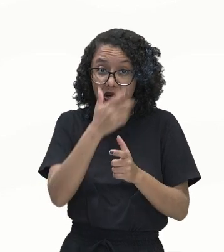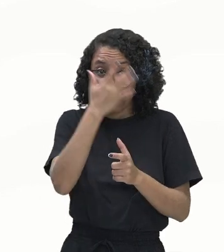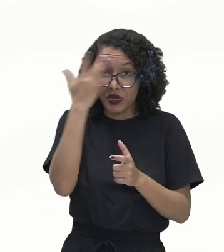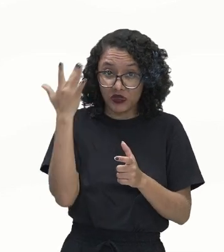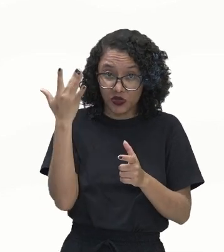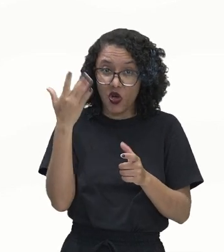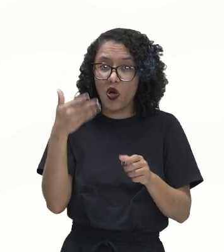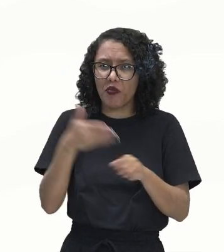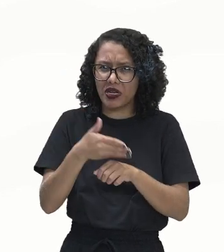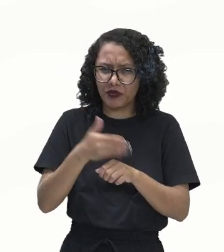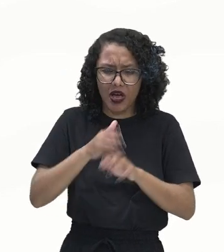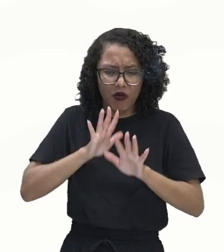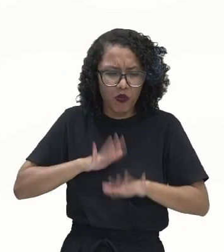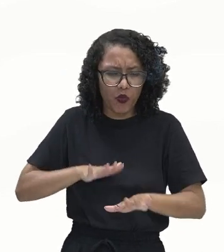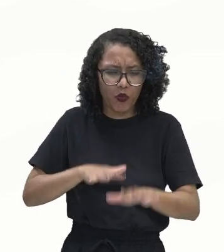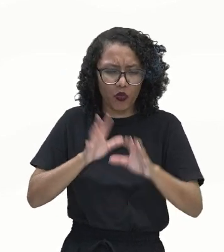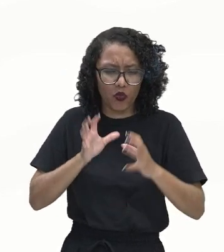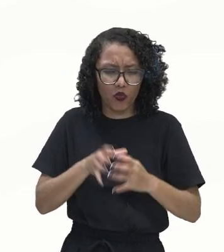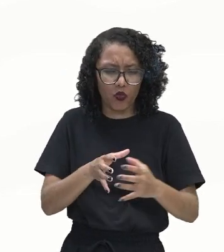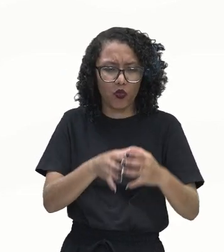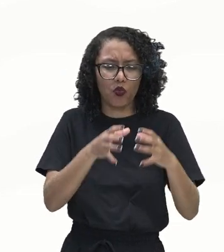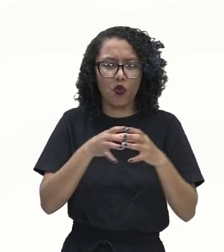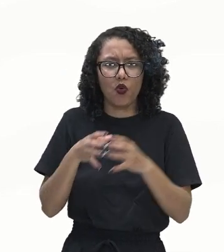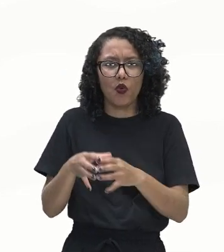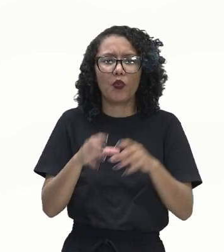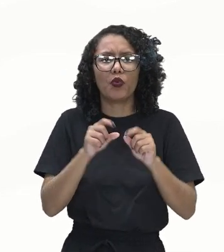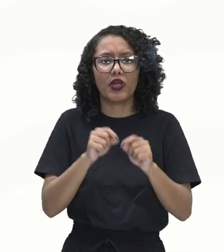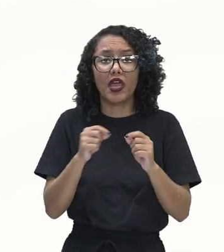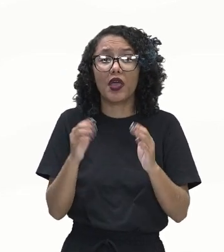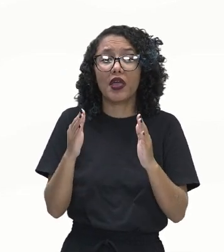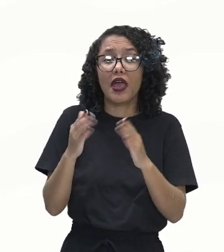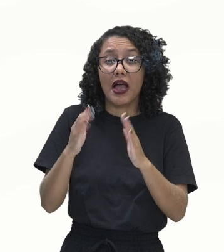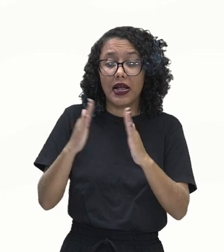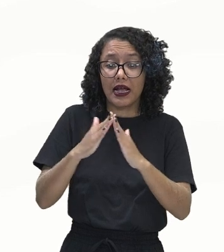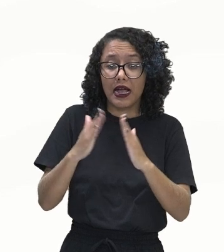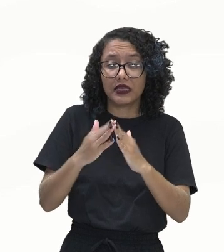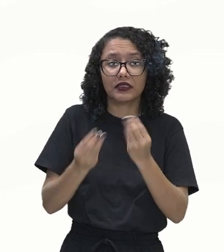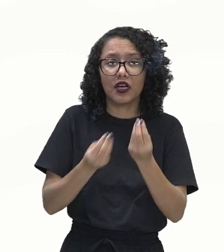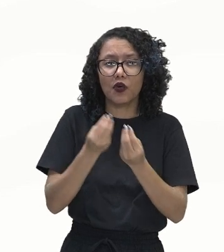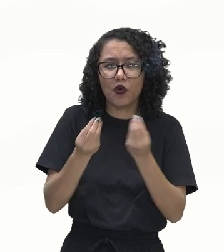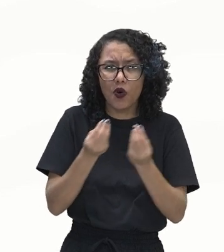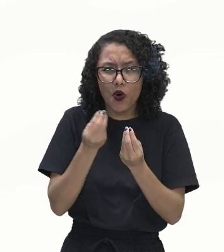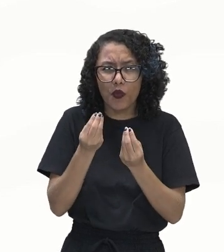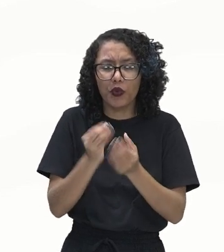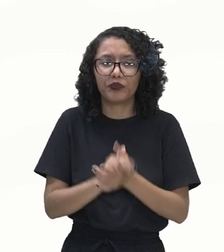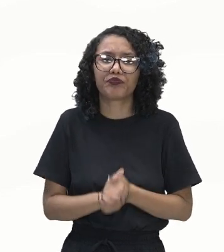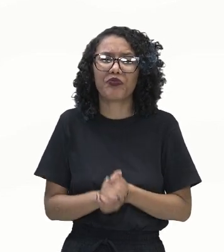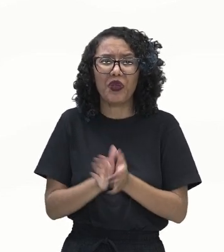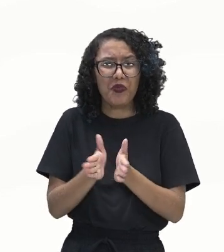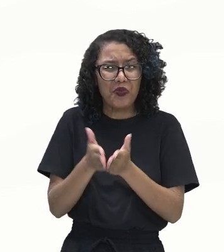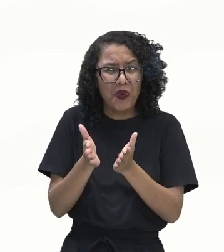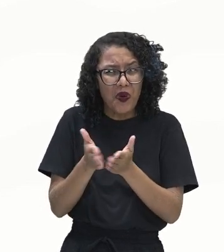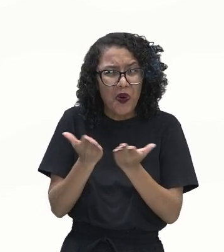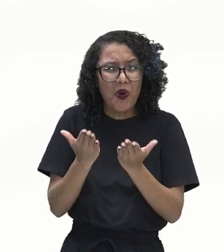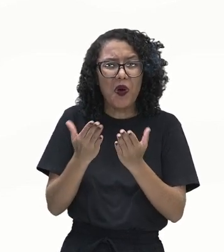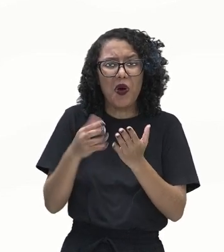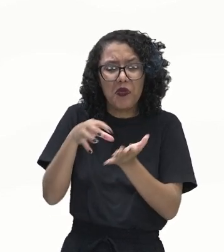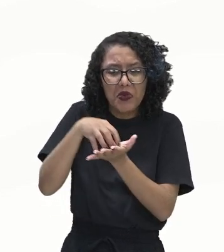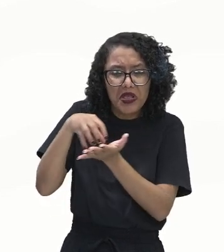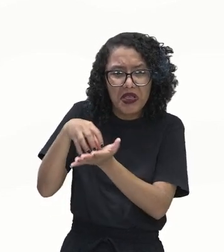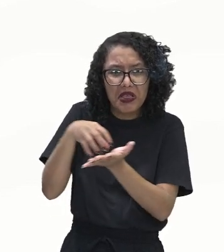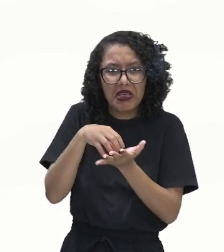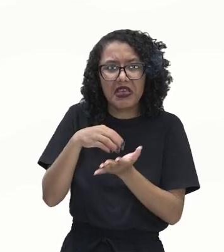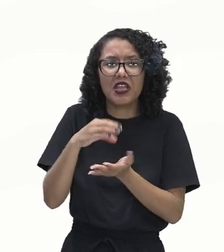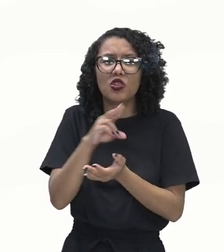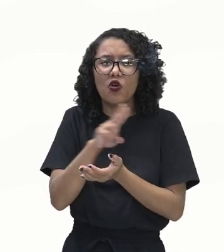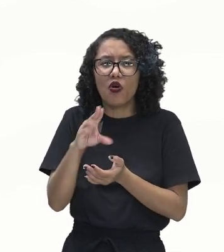desse evento moravam em cabanas, em casas paupérrimas. Por isso, eles eram conhecidos como cabanos. E aí a gente